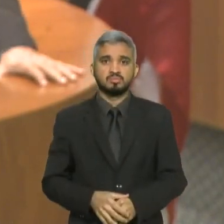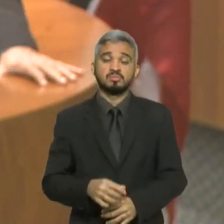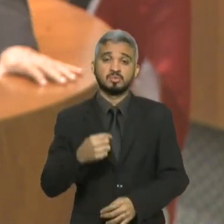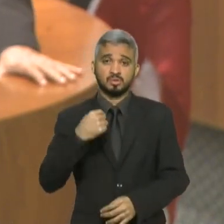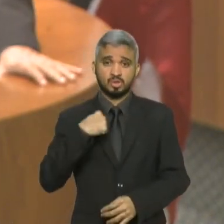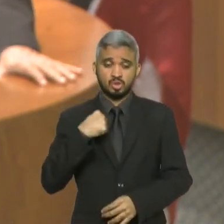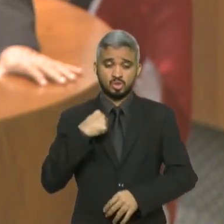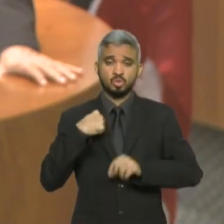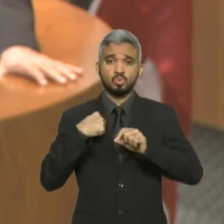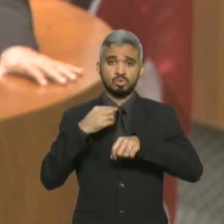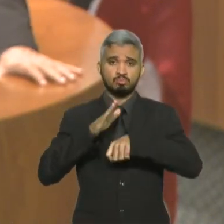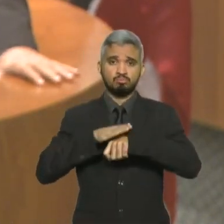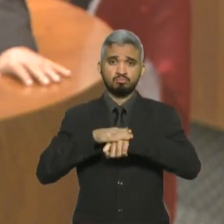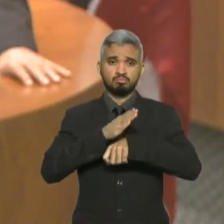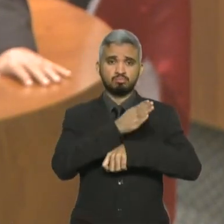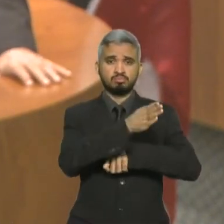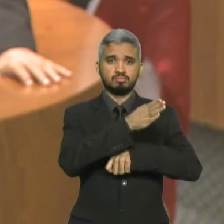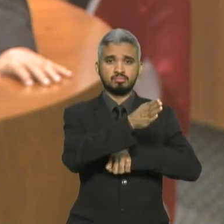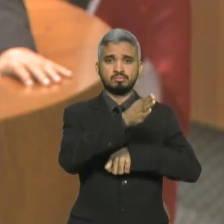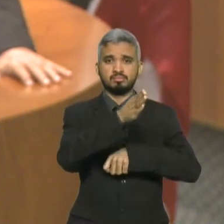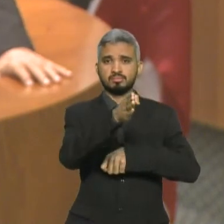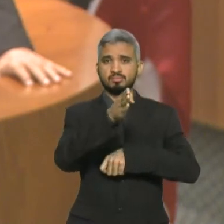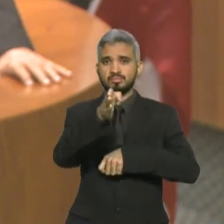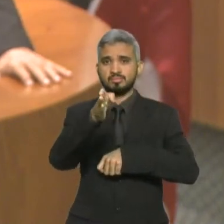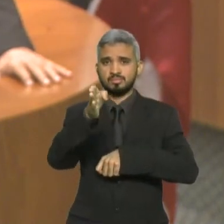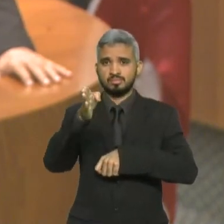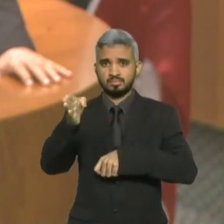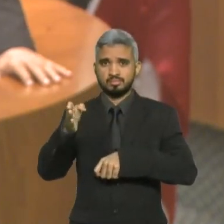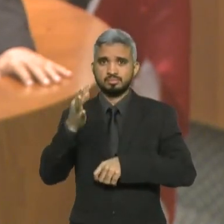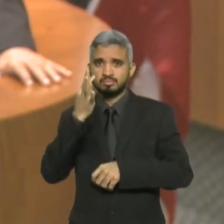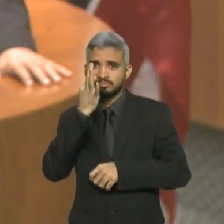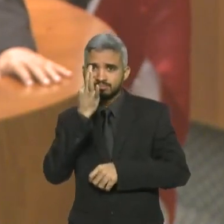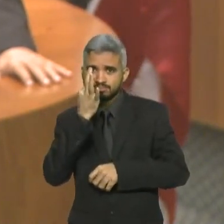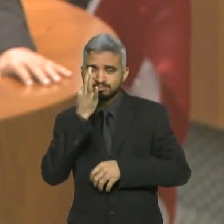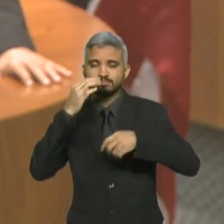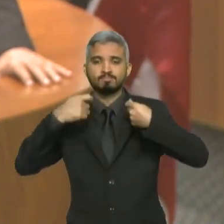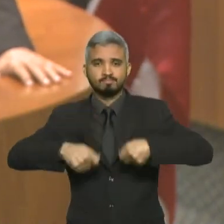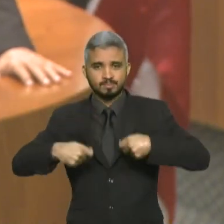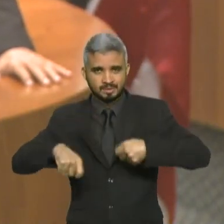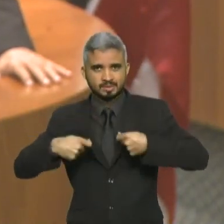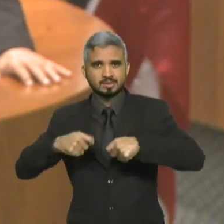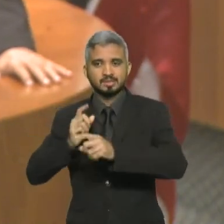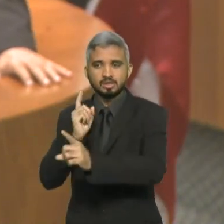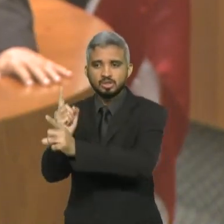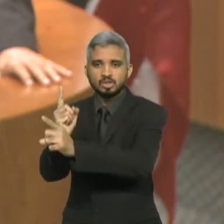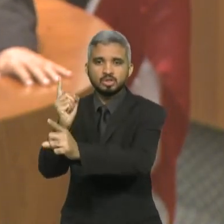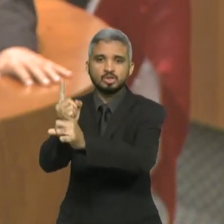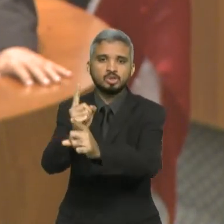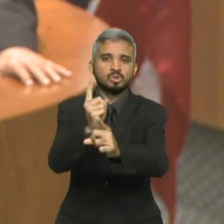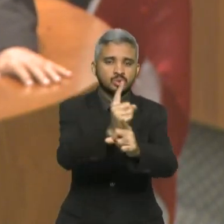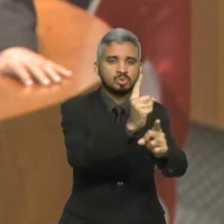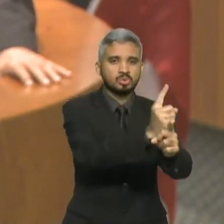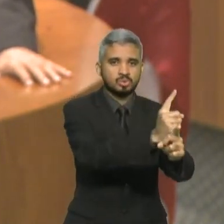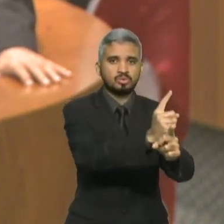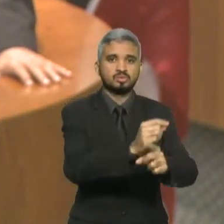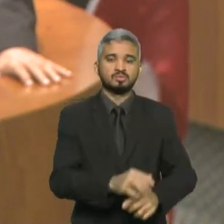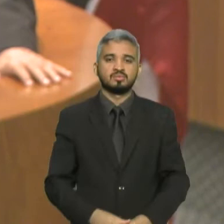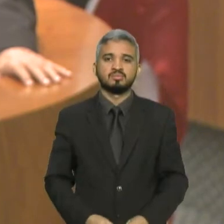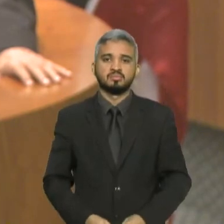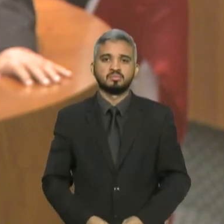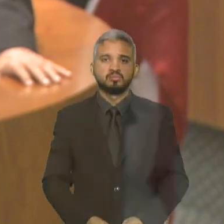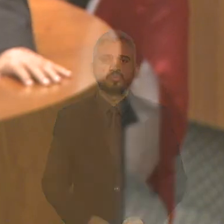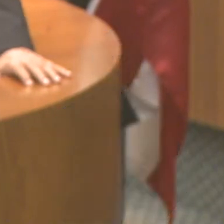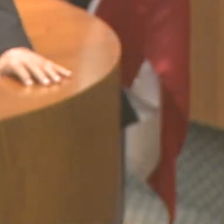mandato popular e naturalmente que ele tem que ir aonde está o povo organizado. E fomos